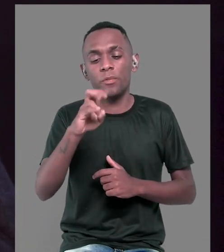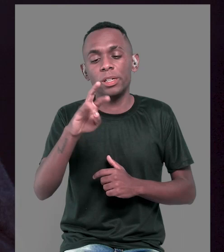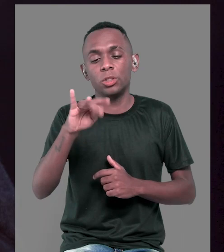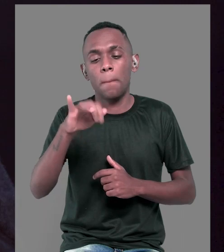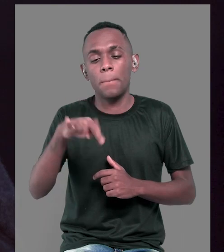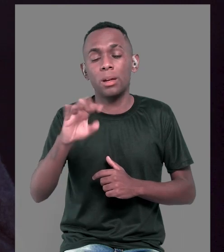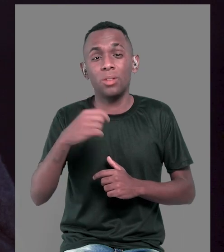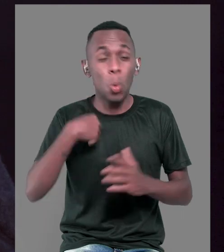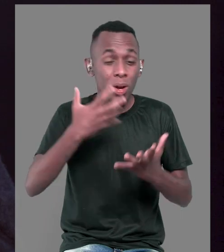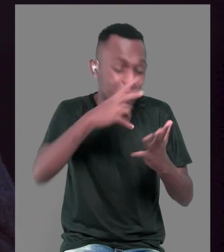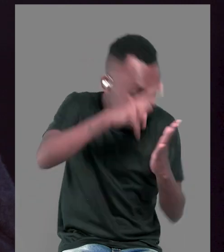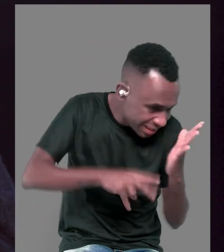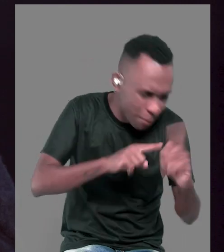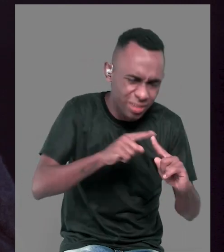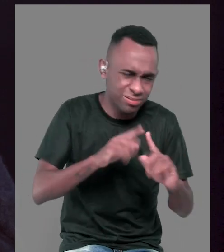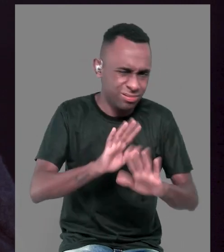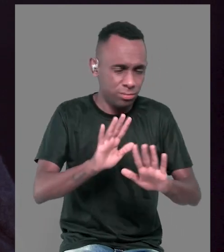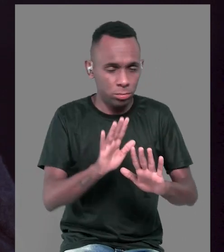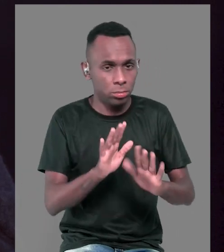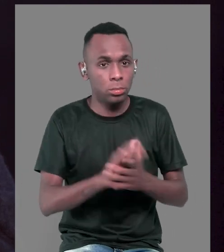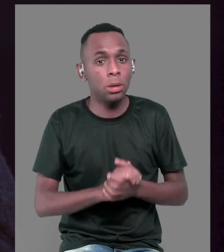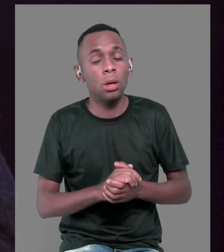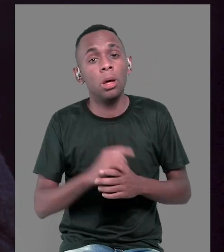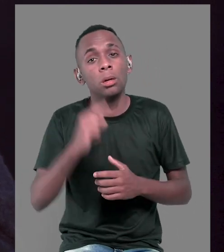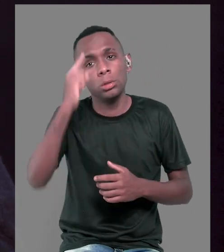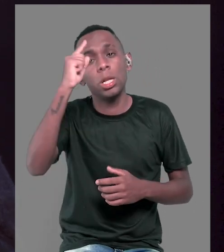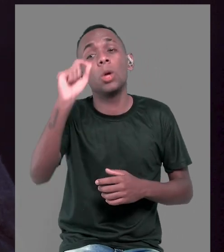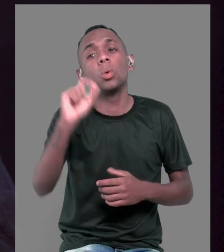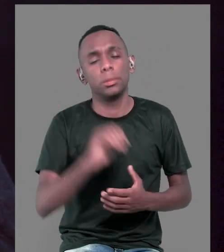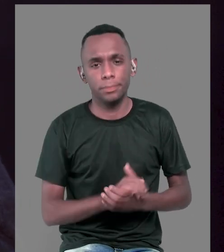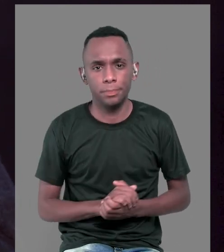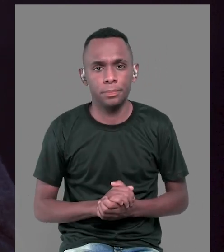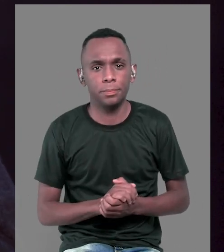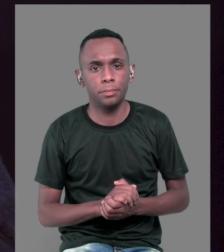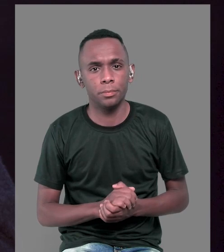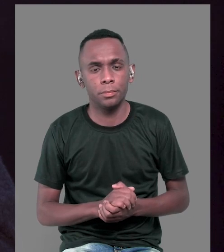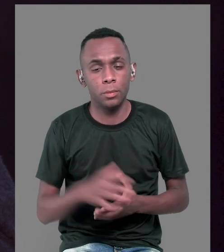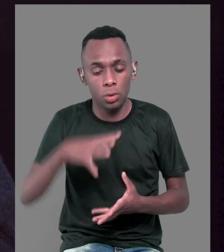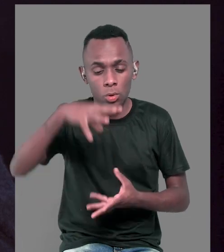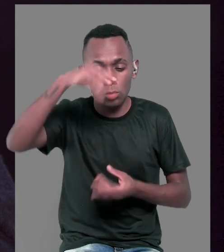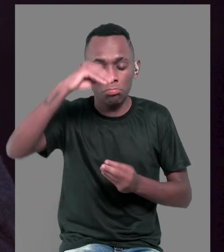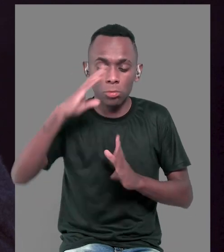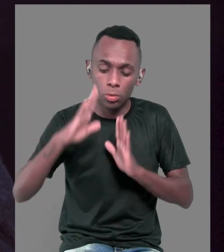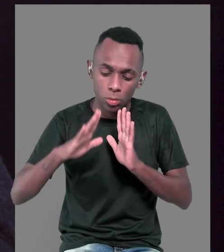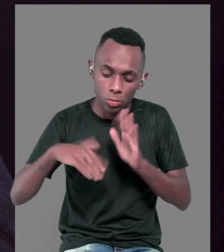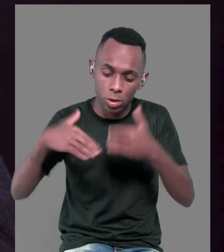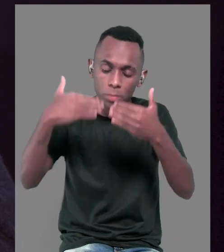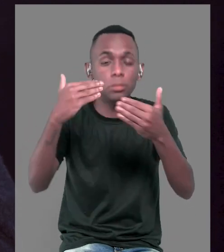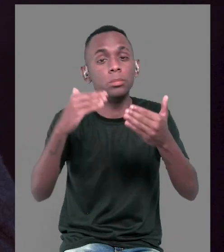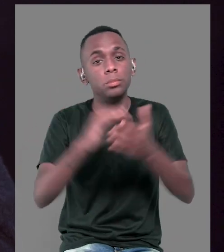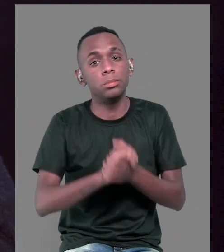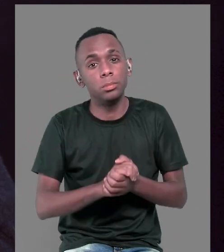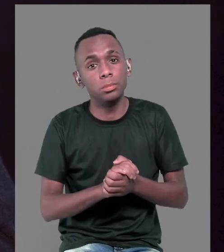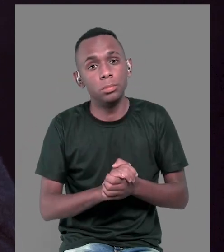isso. Essa ideia é a seguinte: se o espírito reflui, se ele se torna